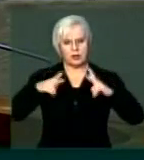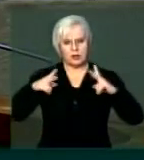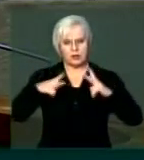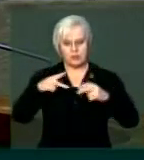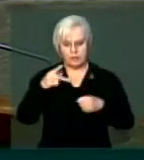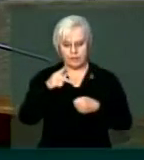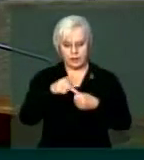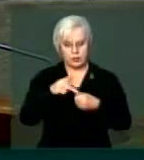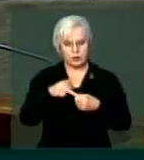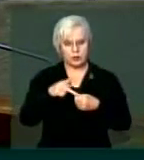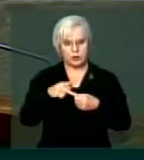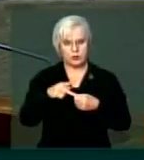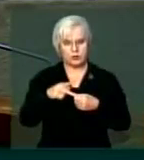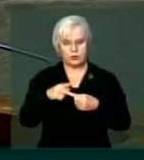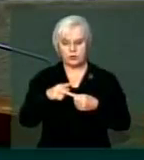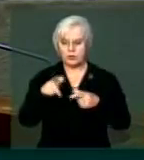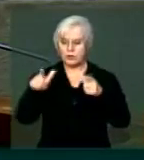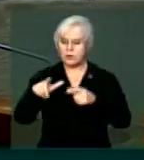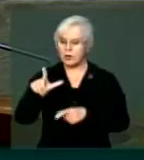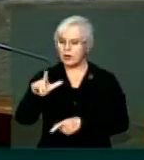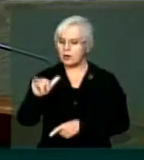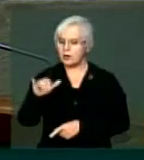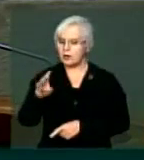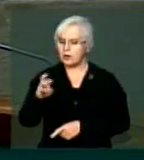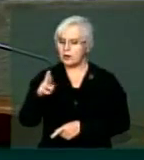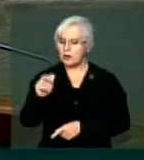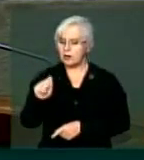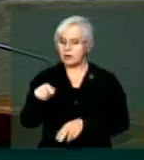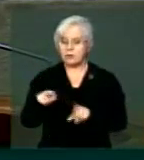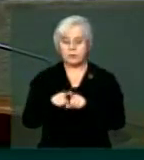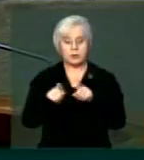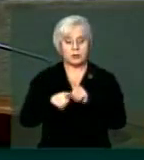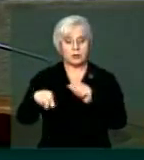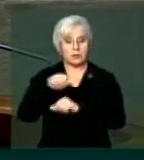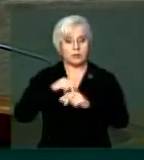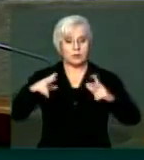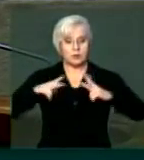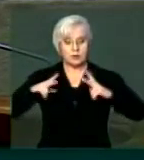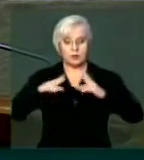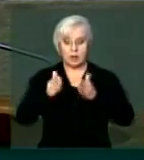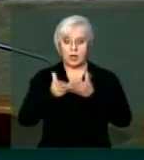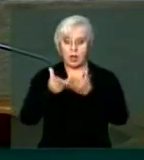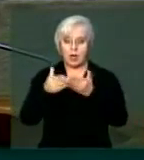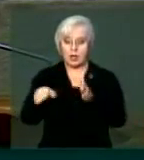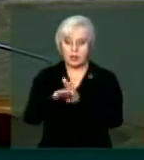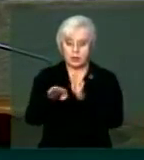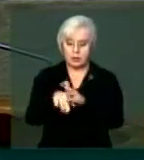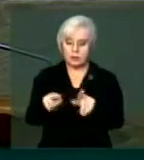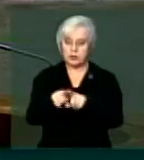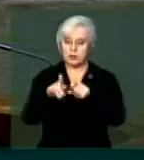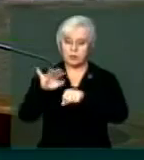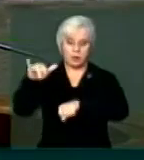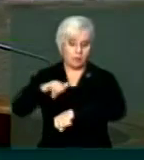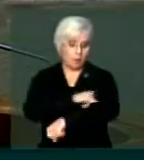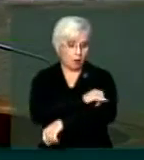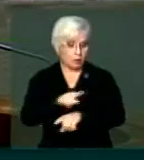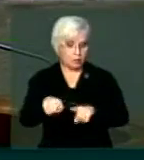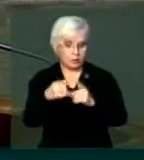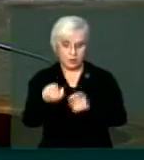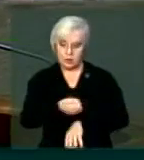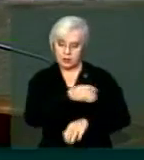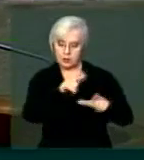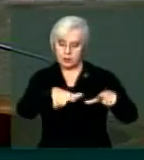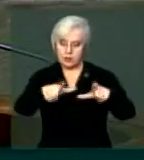do petróleo em Libra, ao que privatizou também aeroportos e portos, mas que pelo menos em